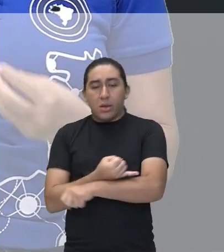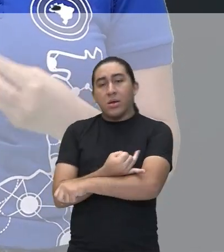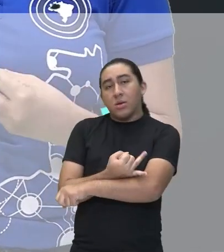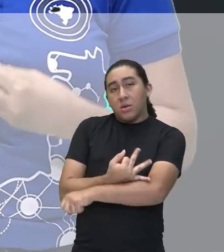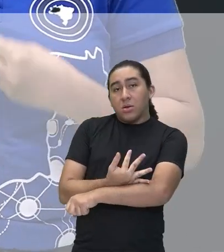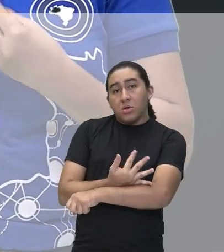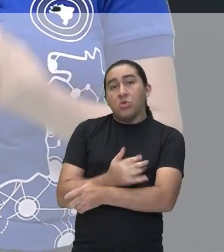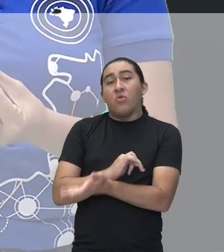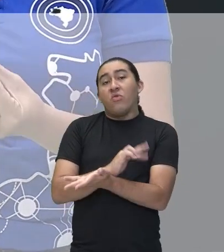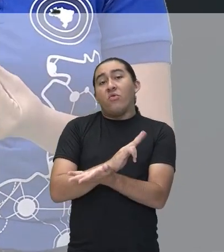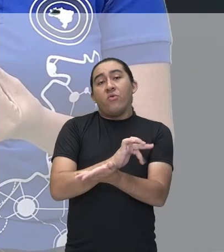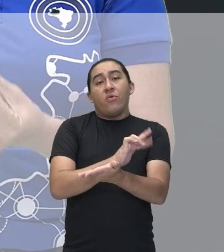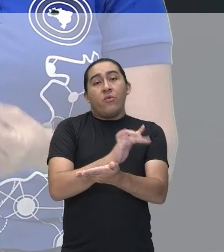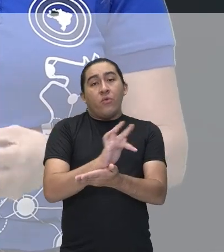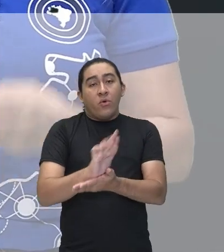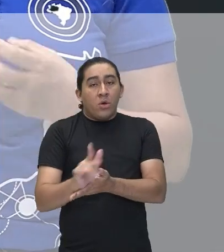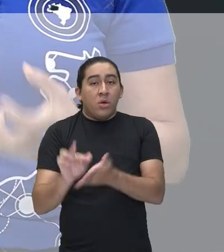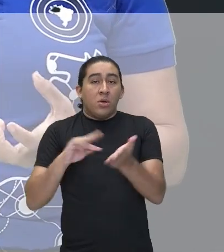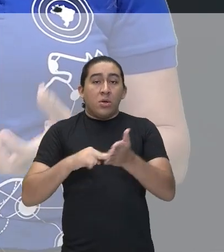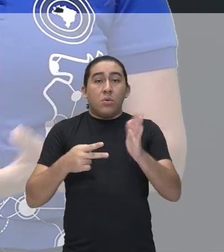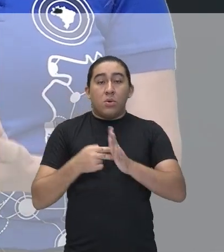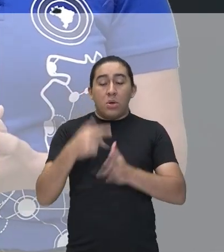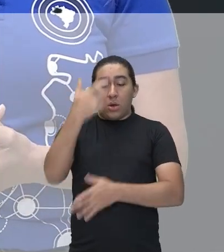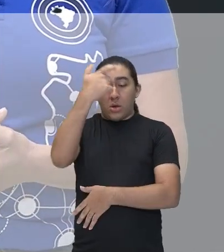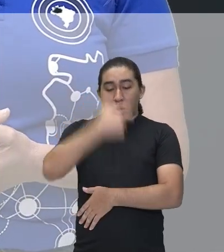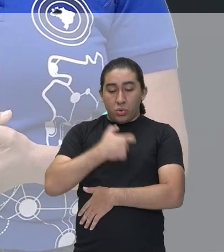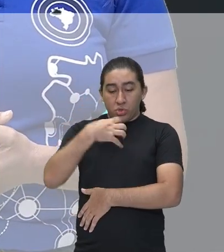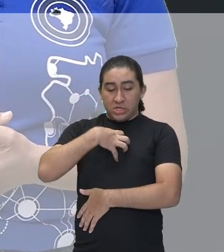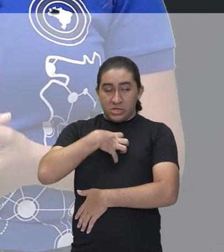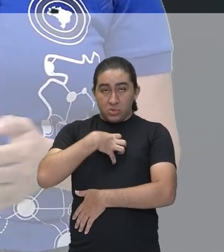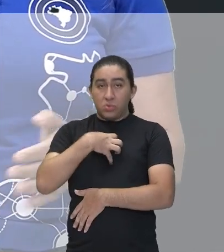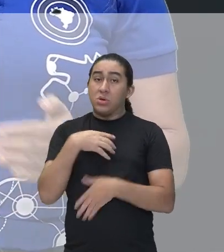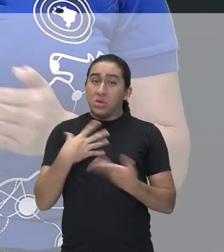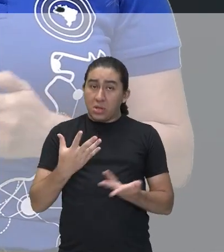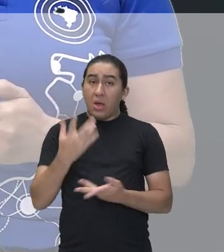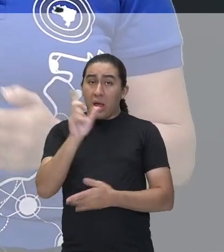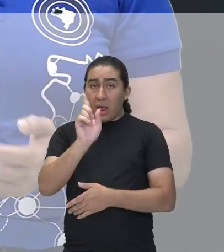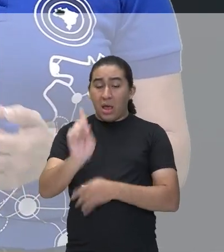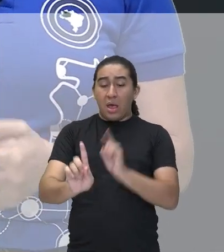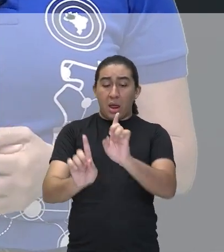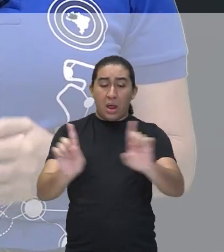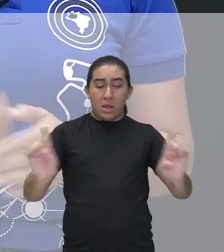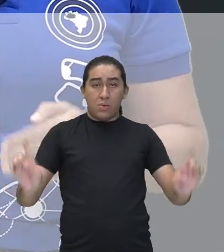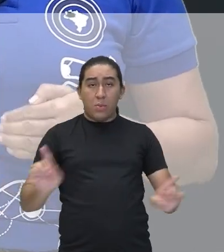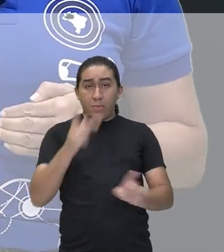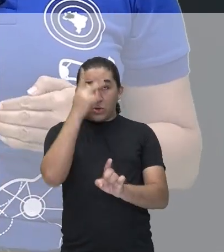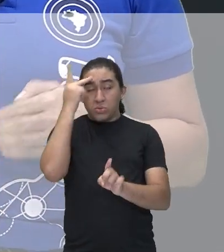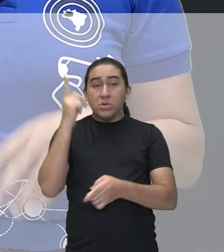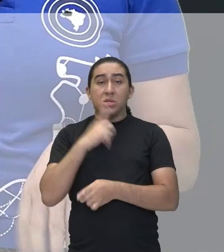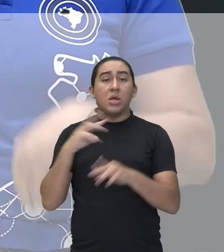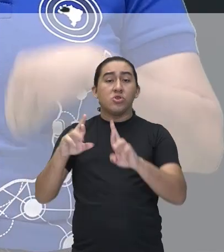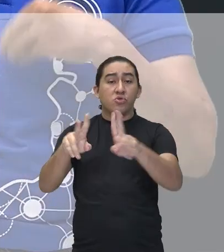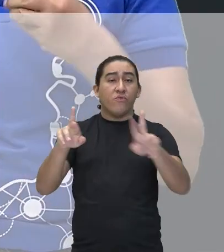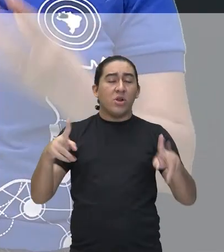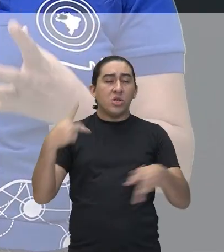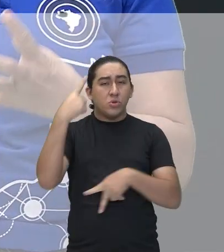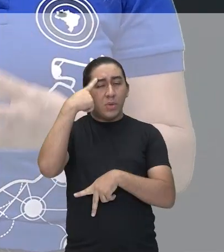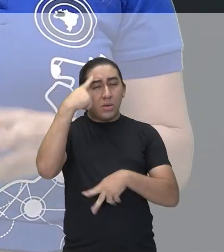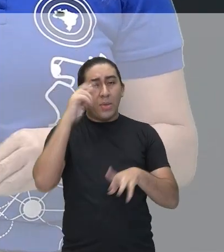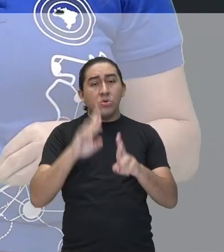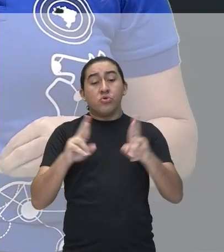emoções, coisas do eu, né? Então tem individualismo, porque cada um, né, pensa diferente, tem